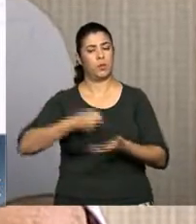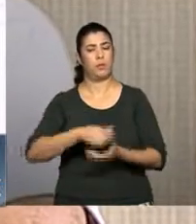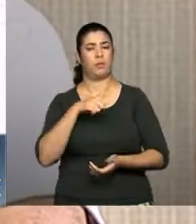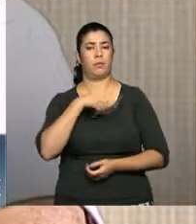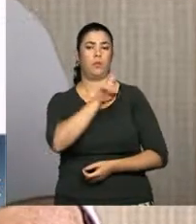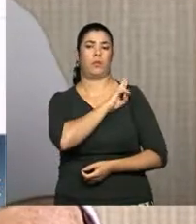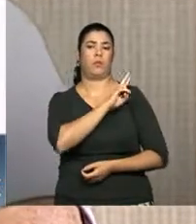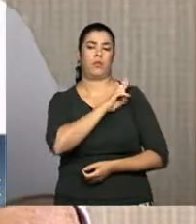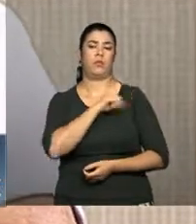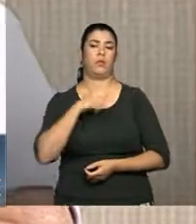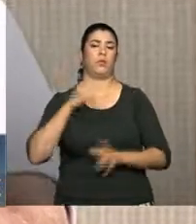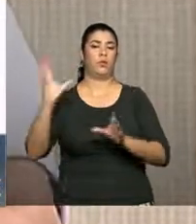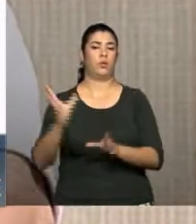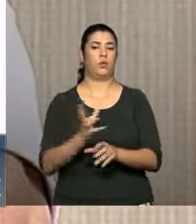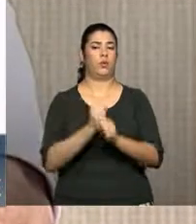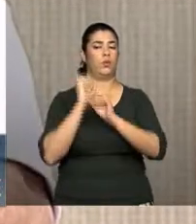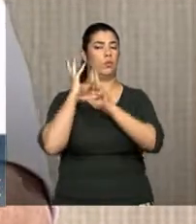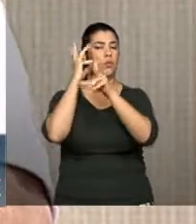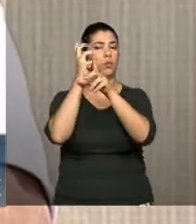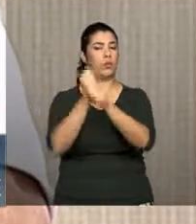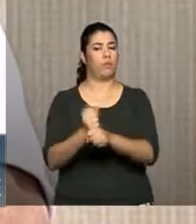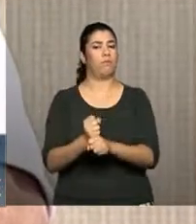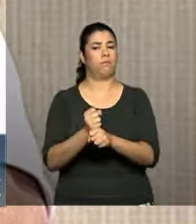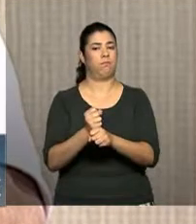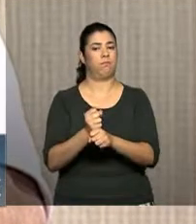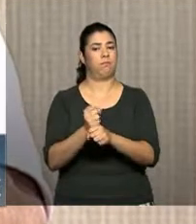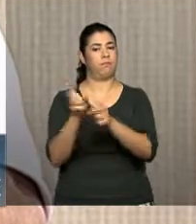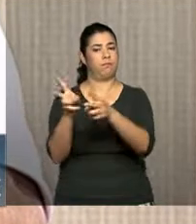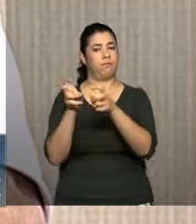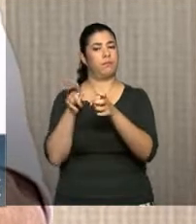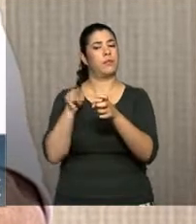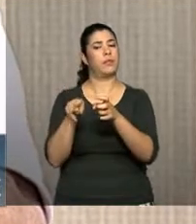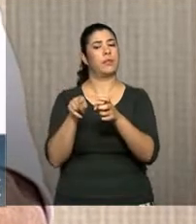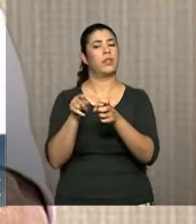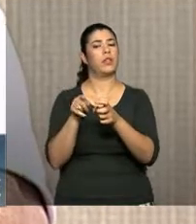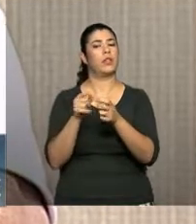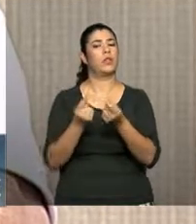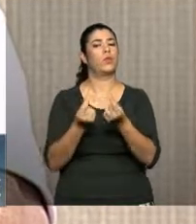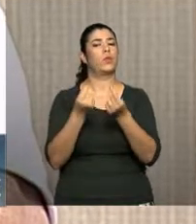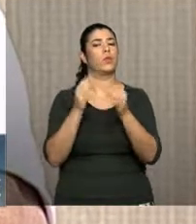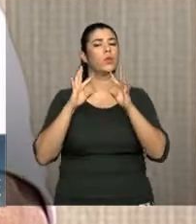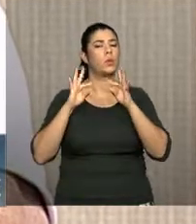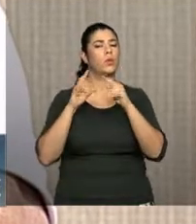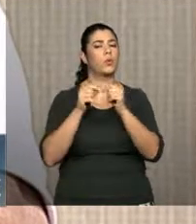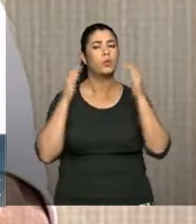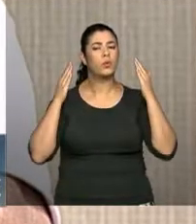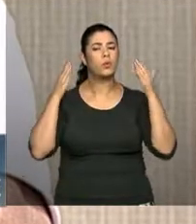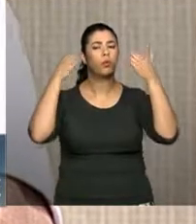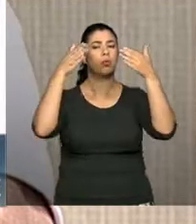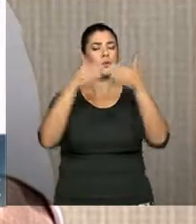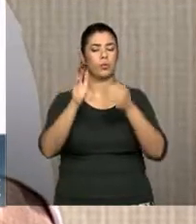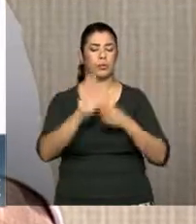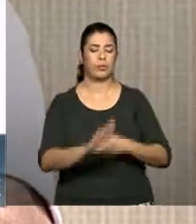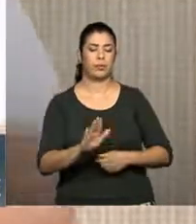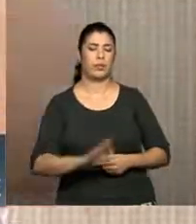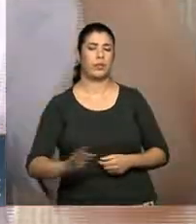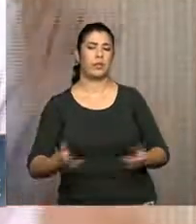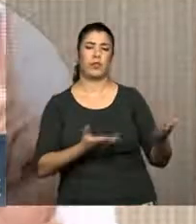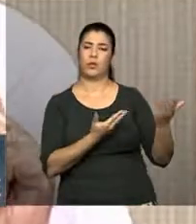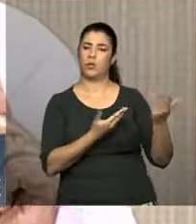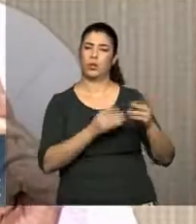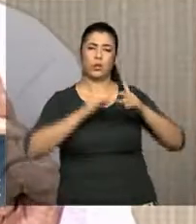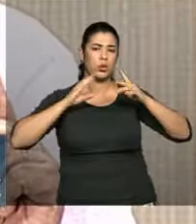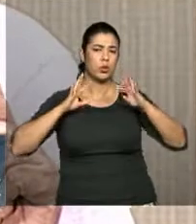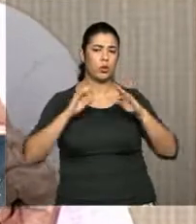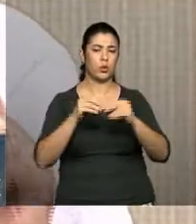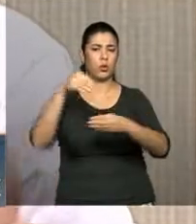no orçamento identificar tudo que é voltado para crianças e adolescentes de todos os